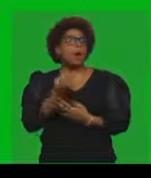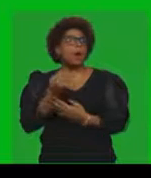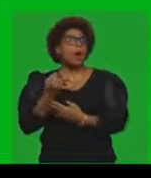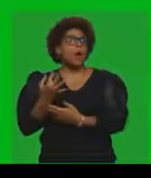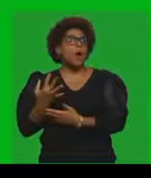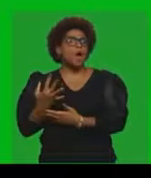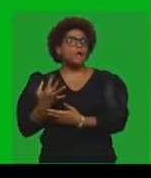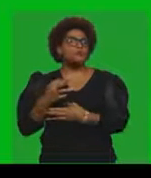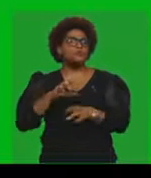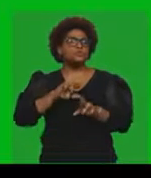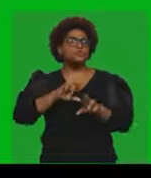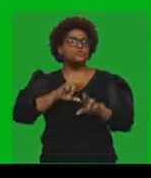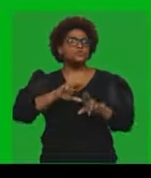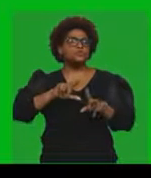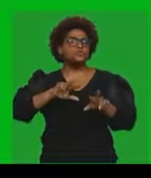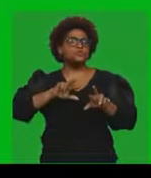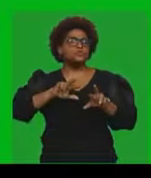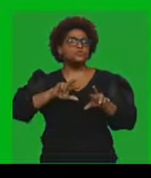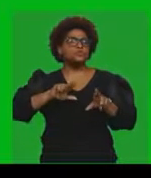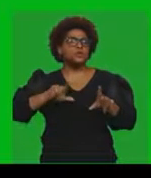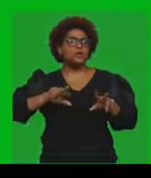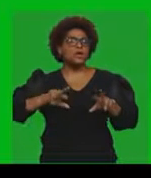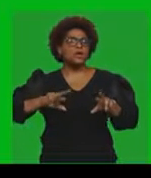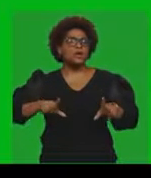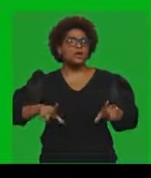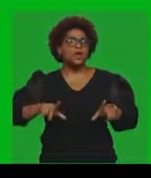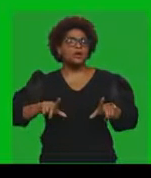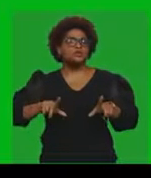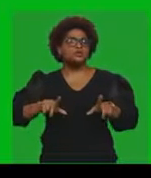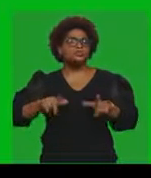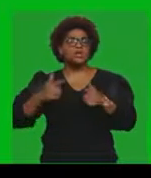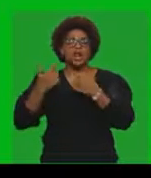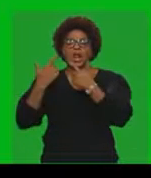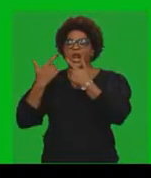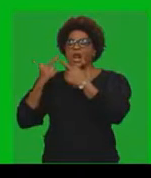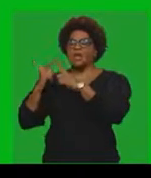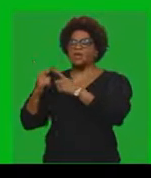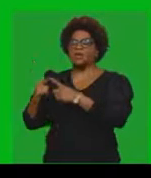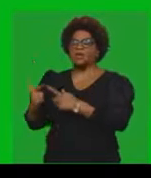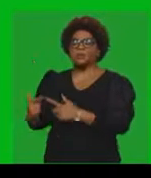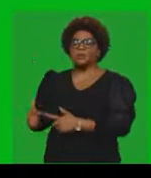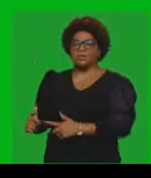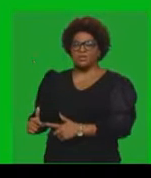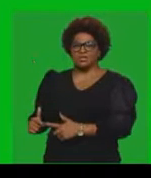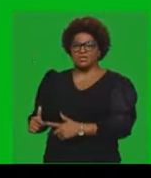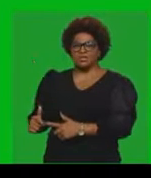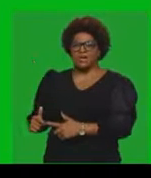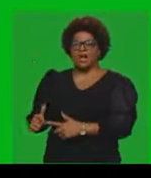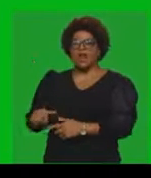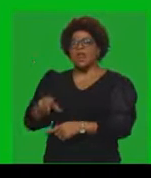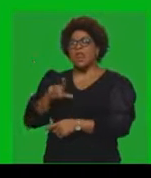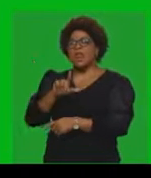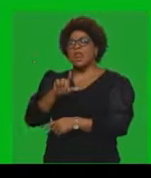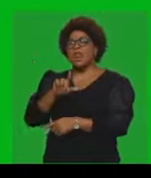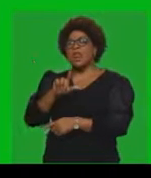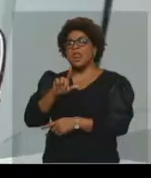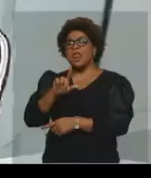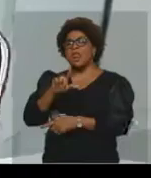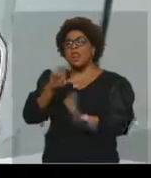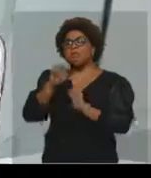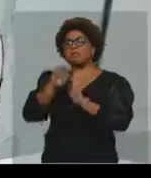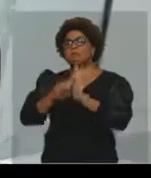linguísticas a linguagem dos textos publicitários permitem?